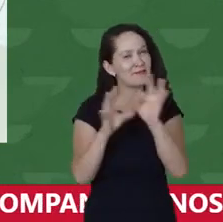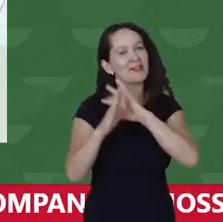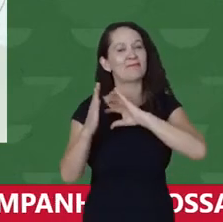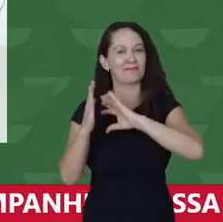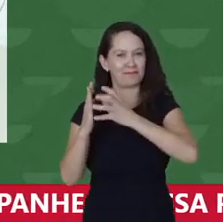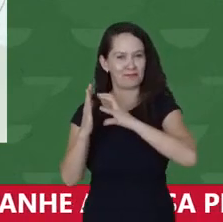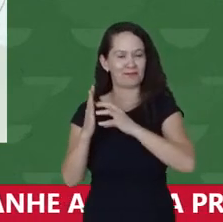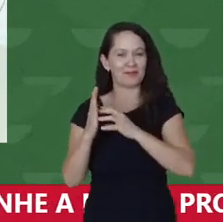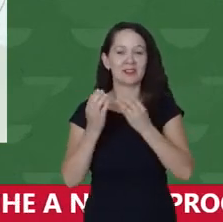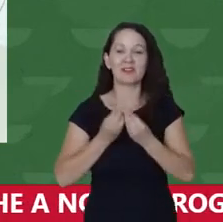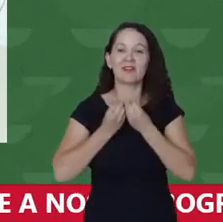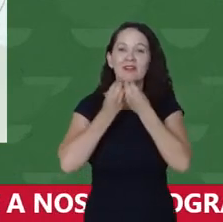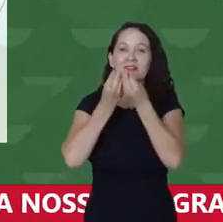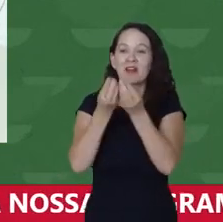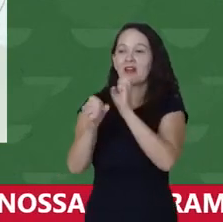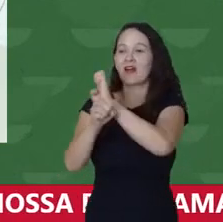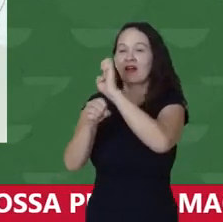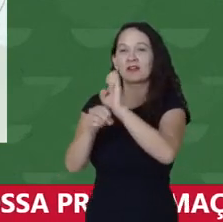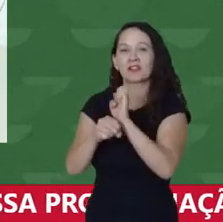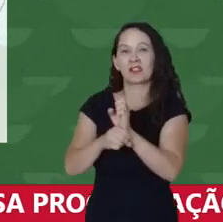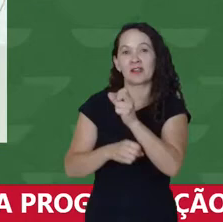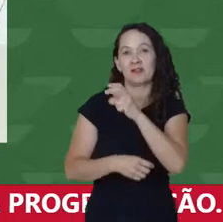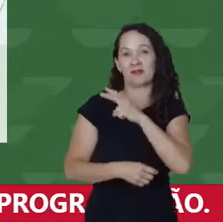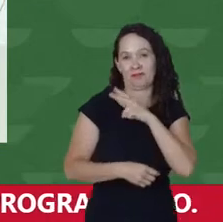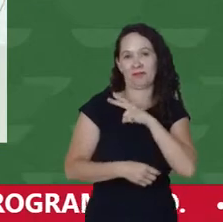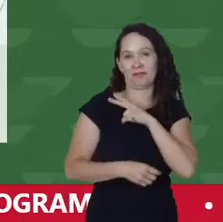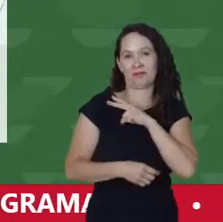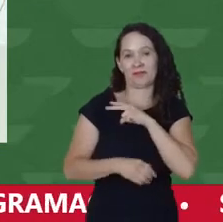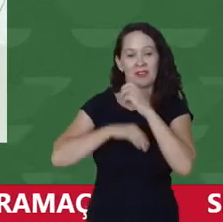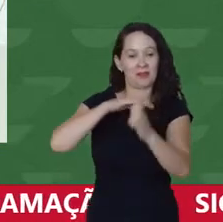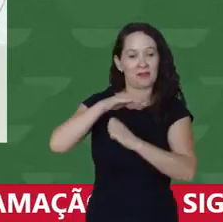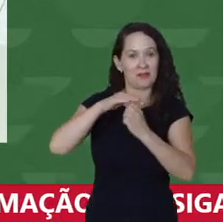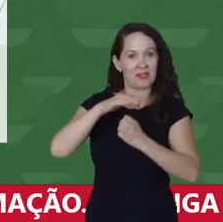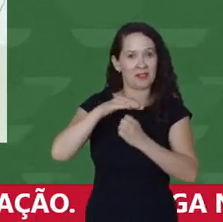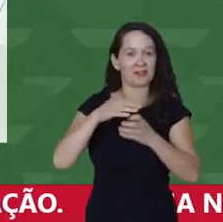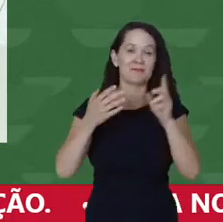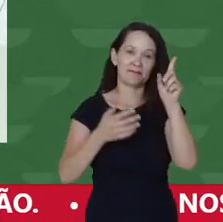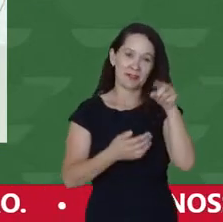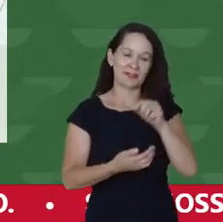verdade, entregar o Estado para a iniciativa privada. É isso que está em jogo.